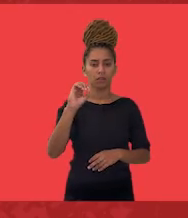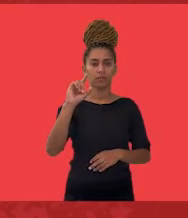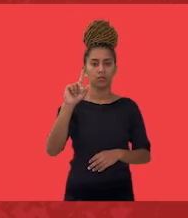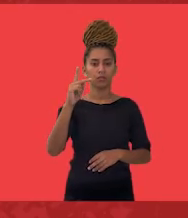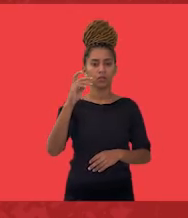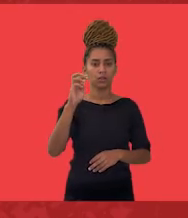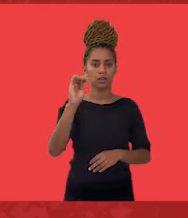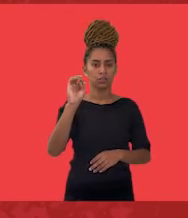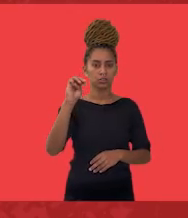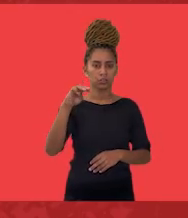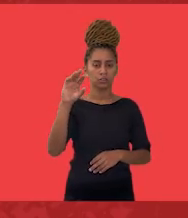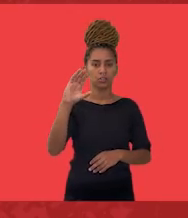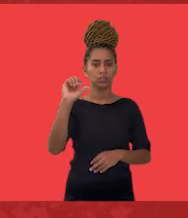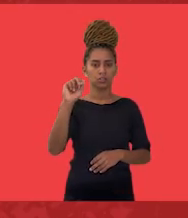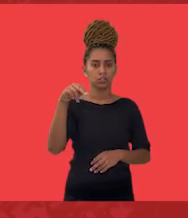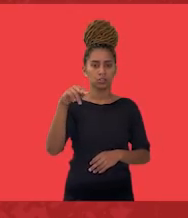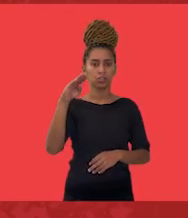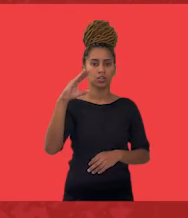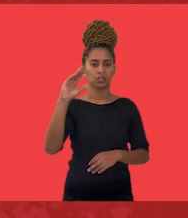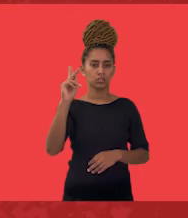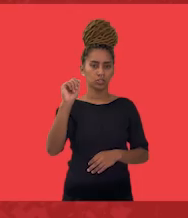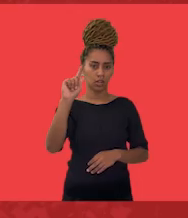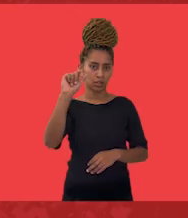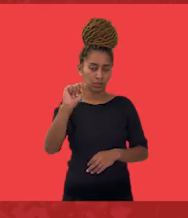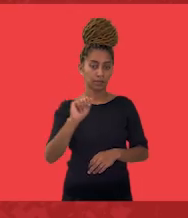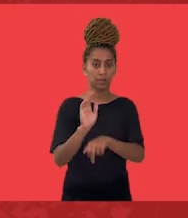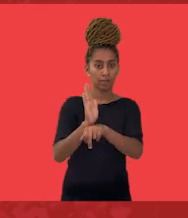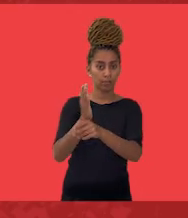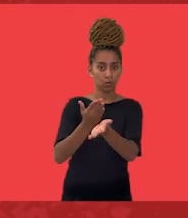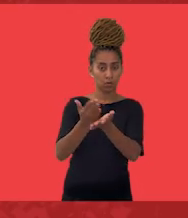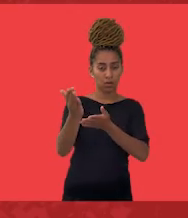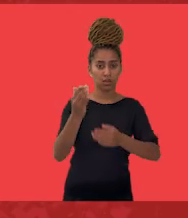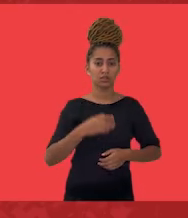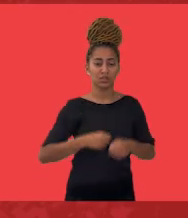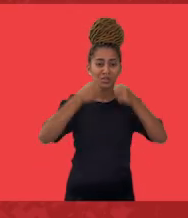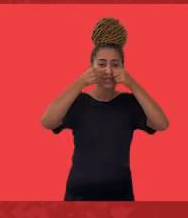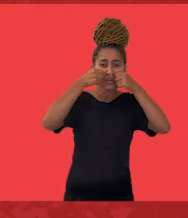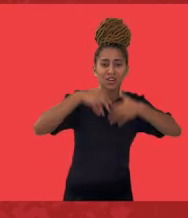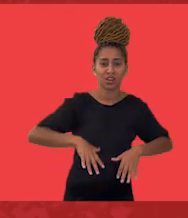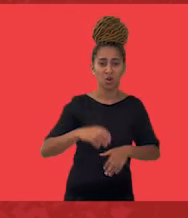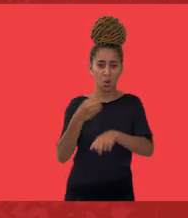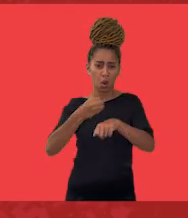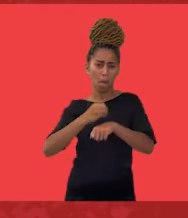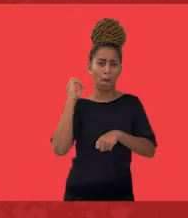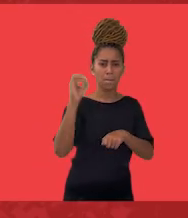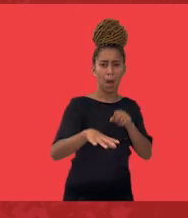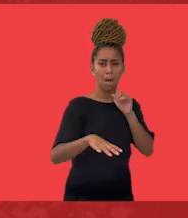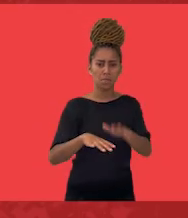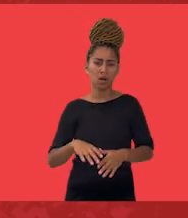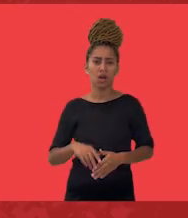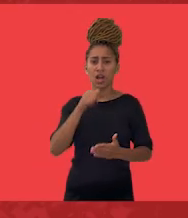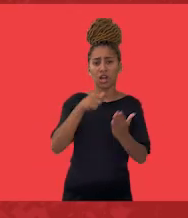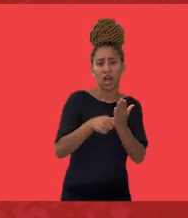dos pássaros. Antes de dormir, se prepara como em ritual para o